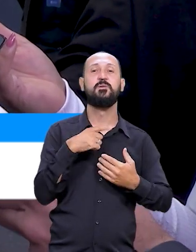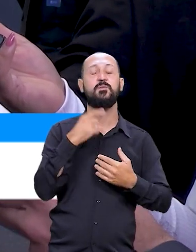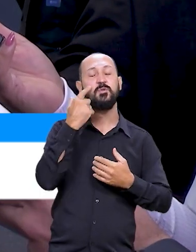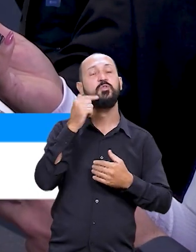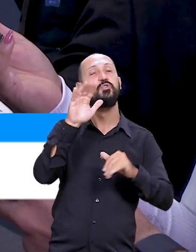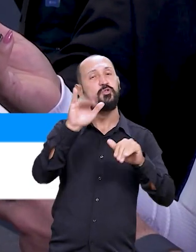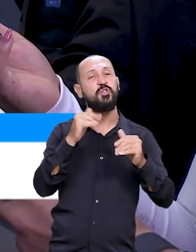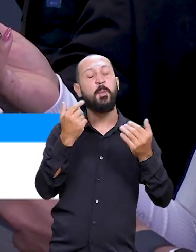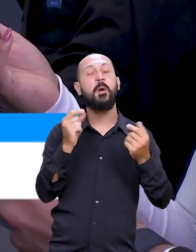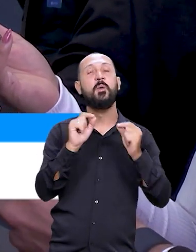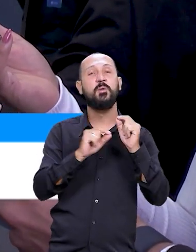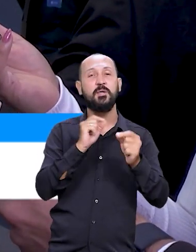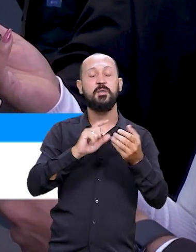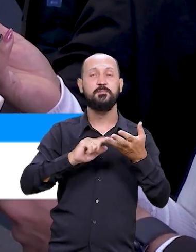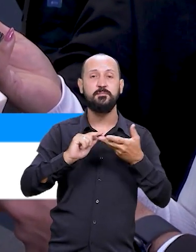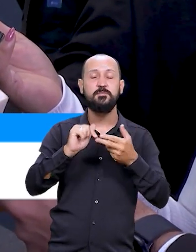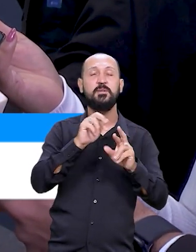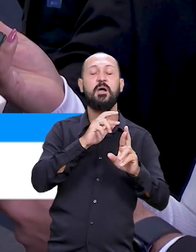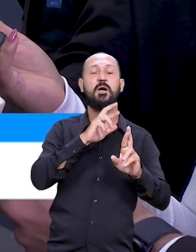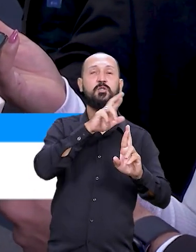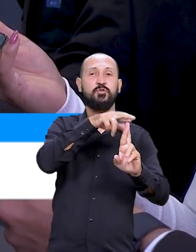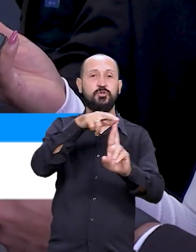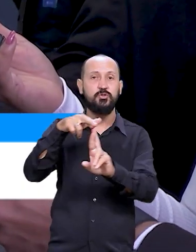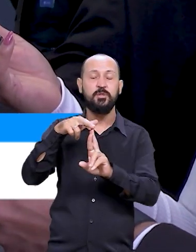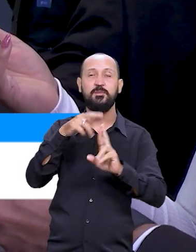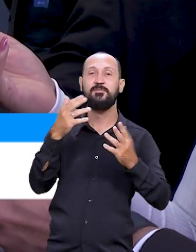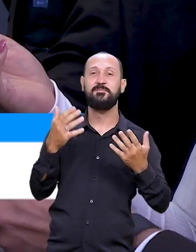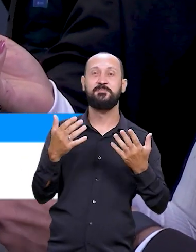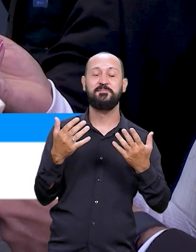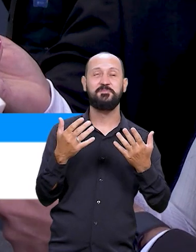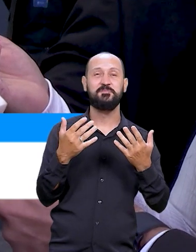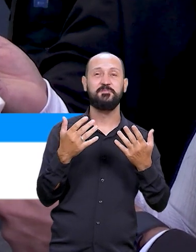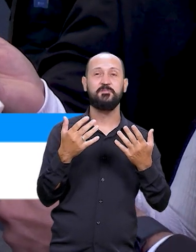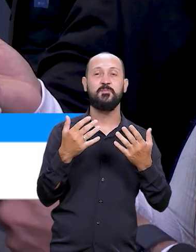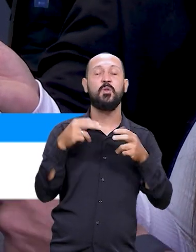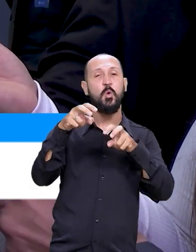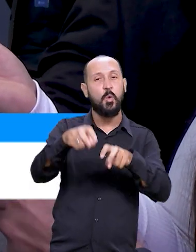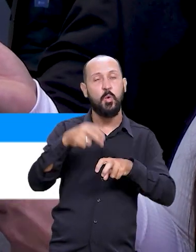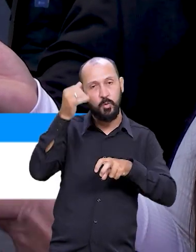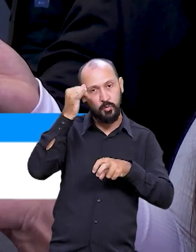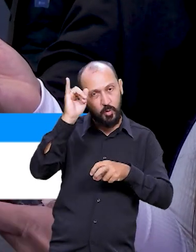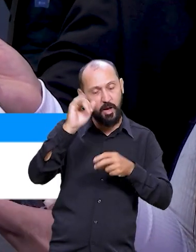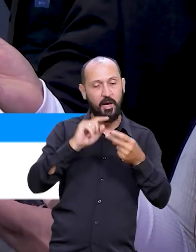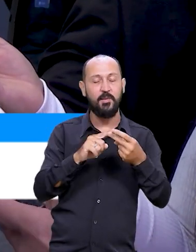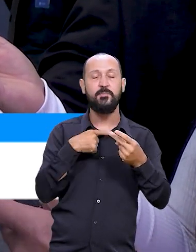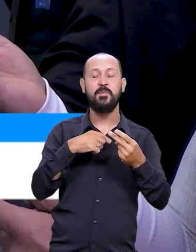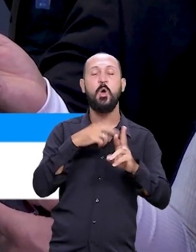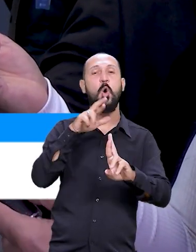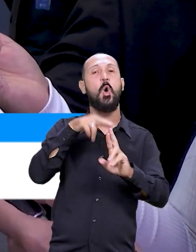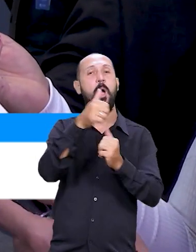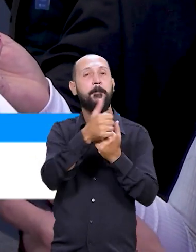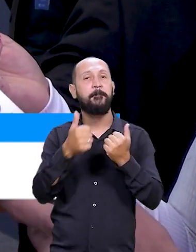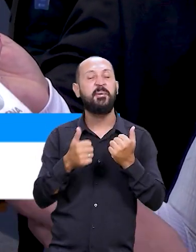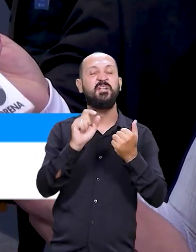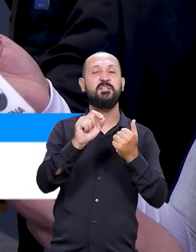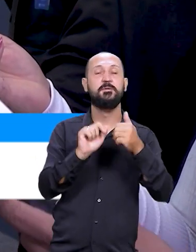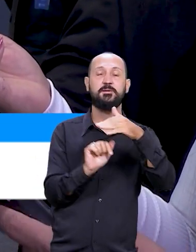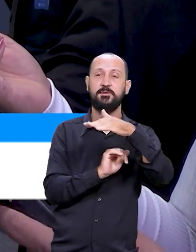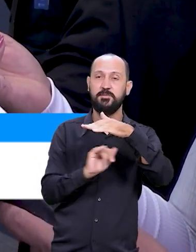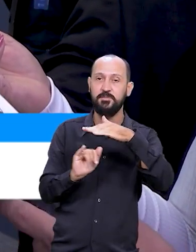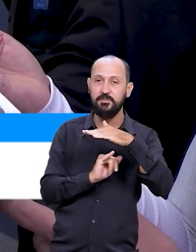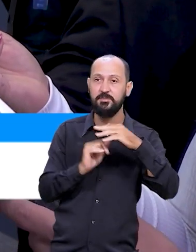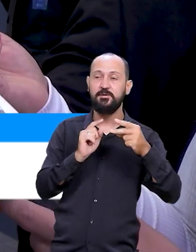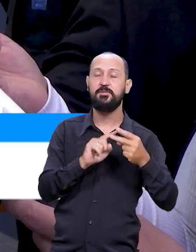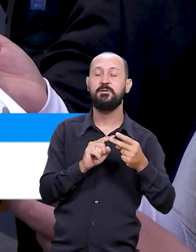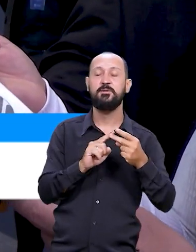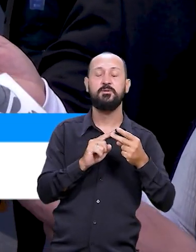Pantanal. Então eu fiz questão de chamar vários representantes, tanto do agronegócio como